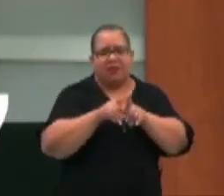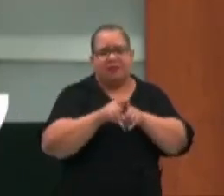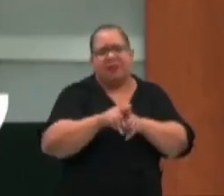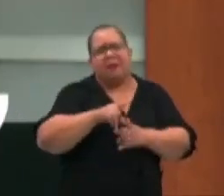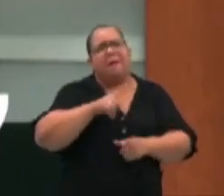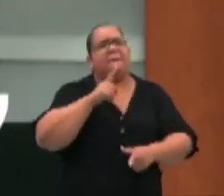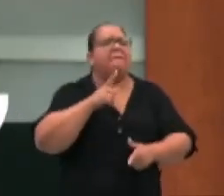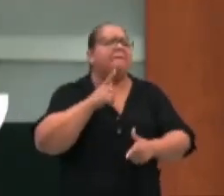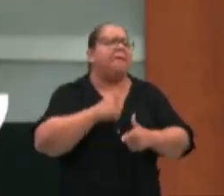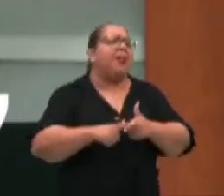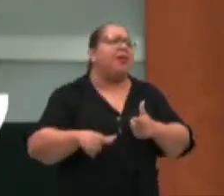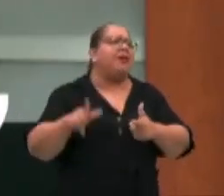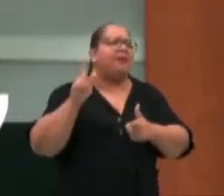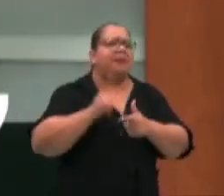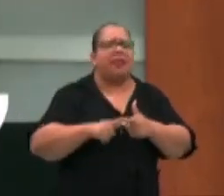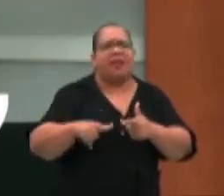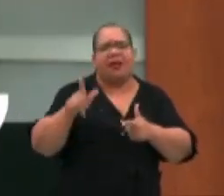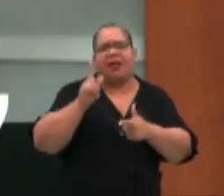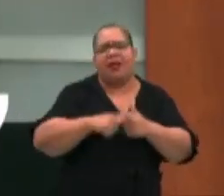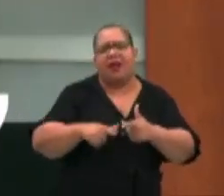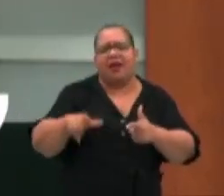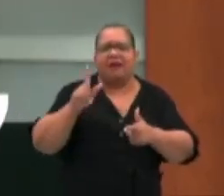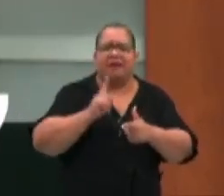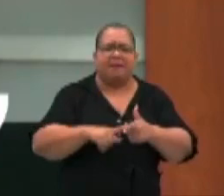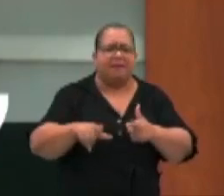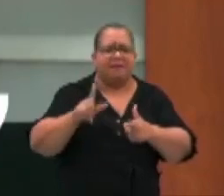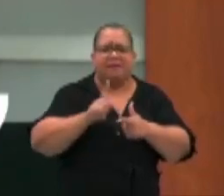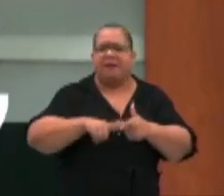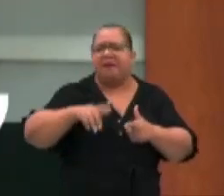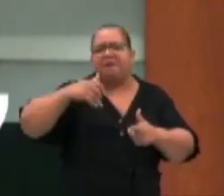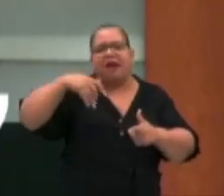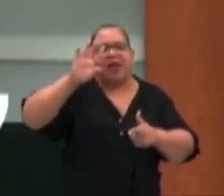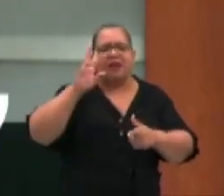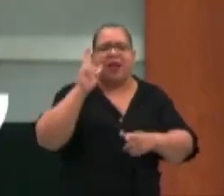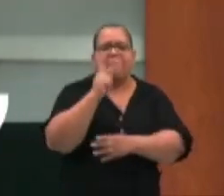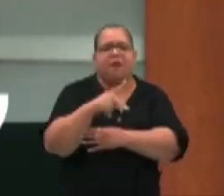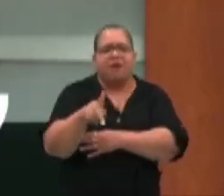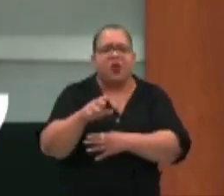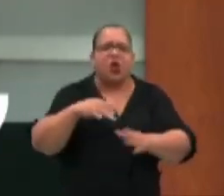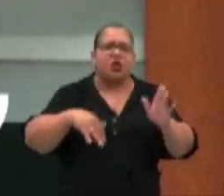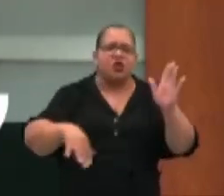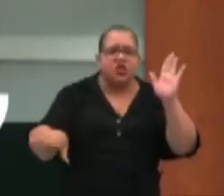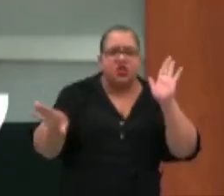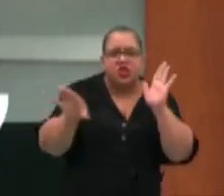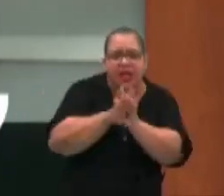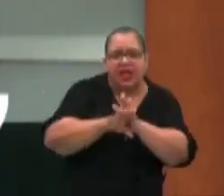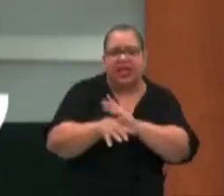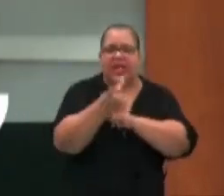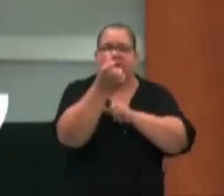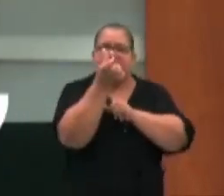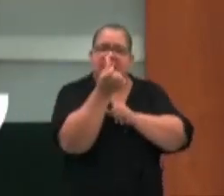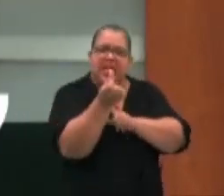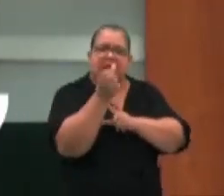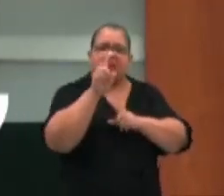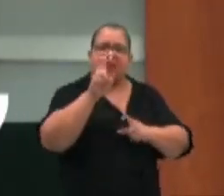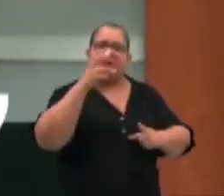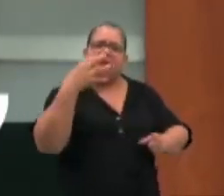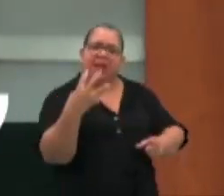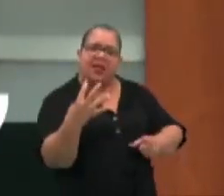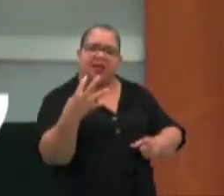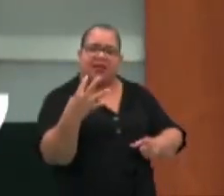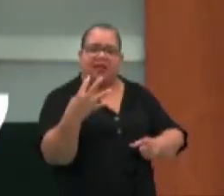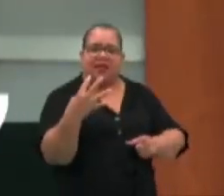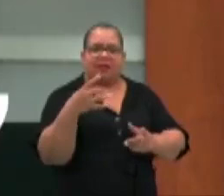Inúmeras falhas no registro do ponto. O professor chega às 6h54,